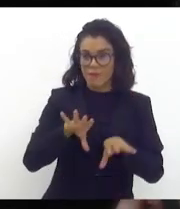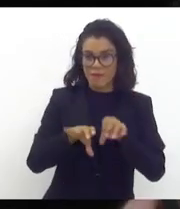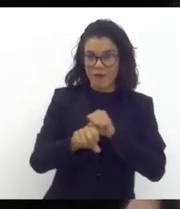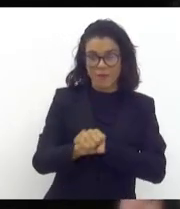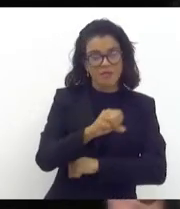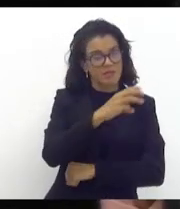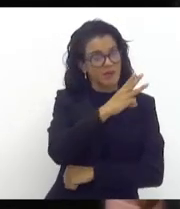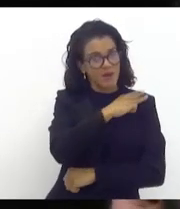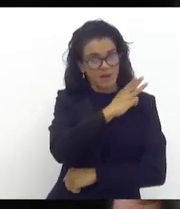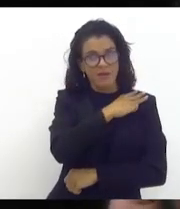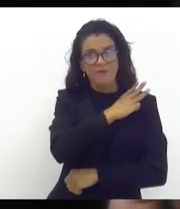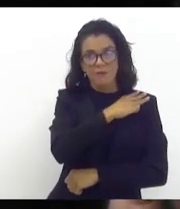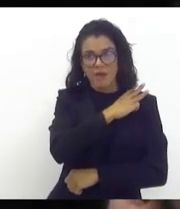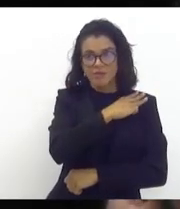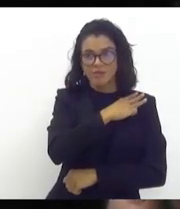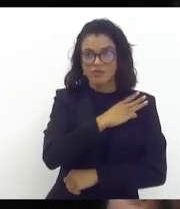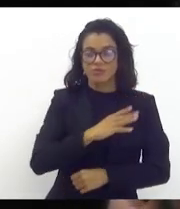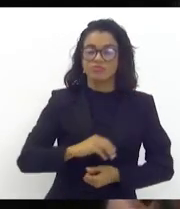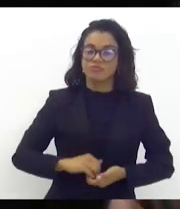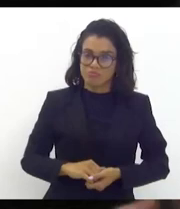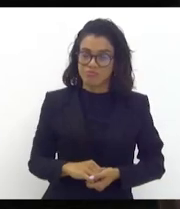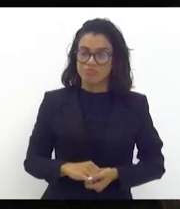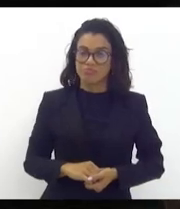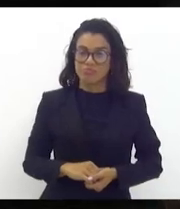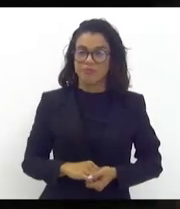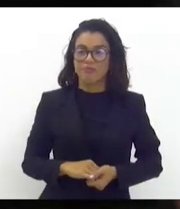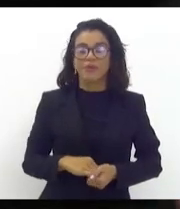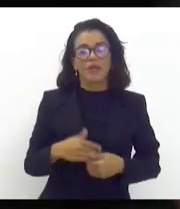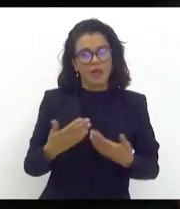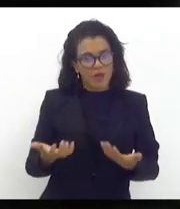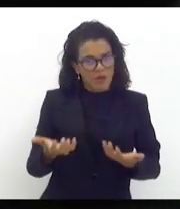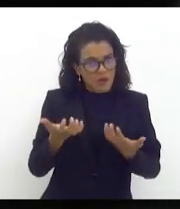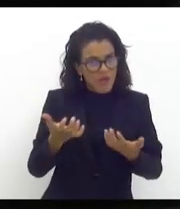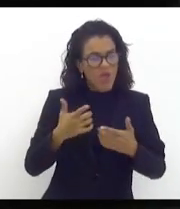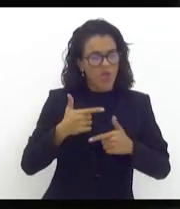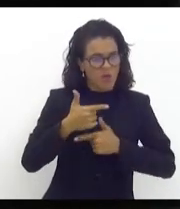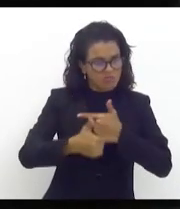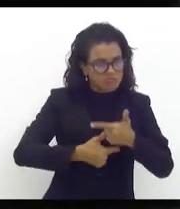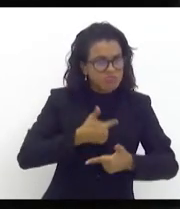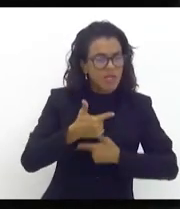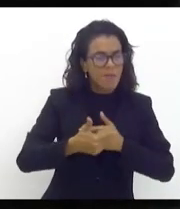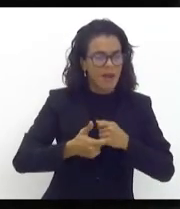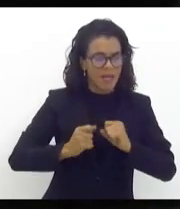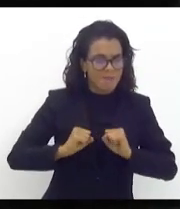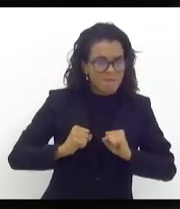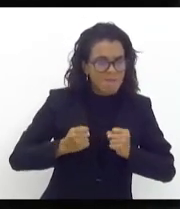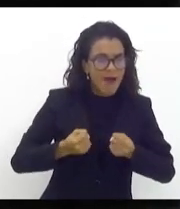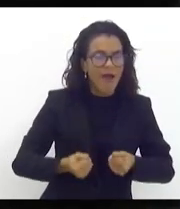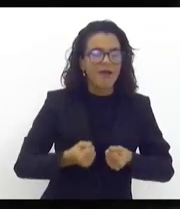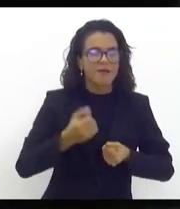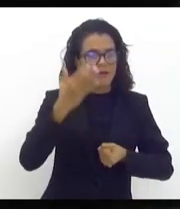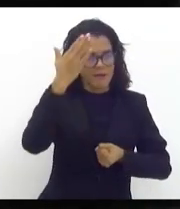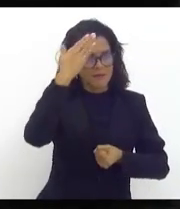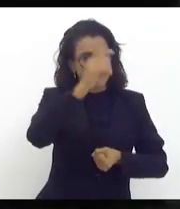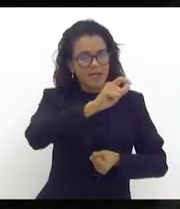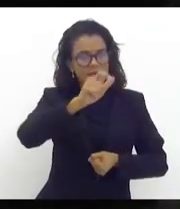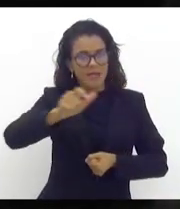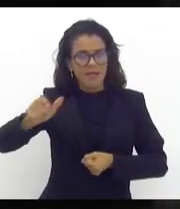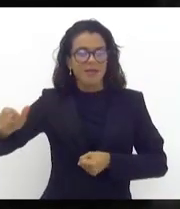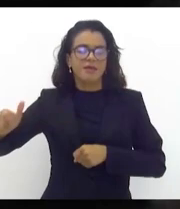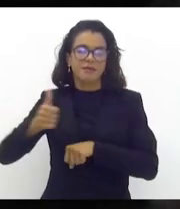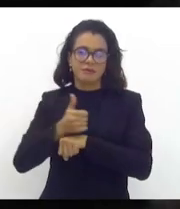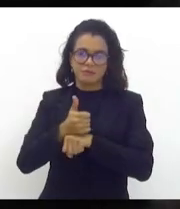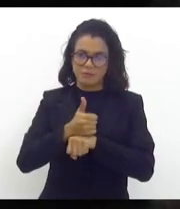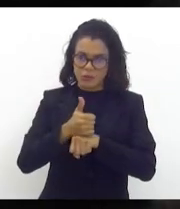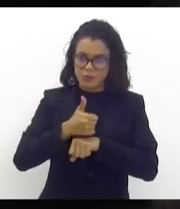foi exigida foi o nível médio. E quero dizer que me dediquei muito e sei que esses profissionais se dedicaram